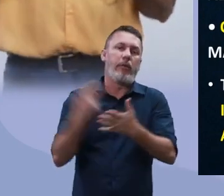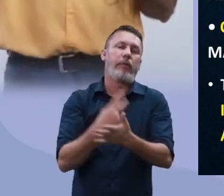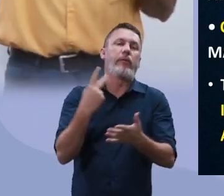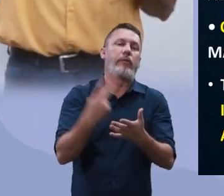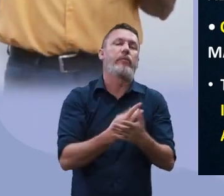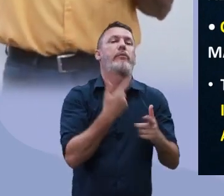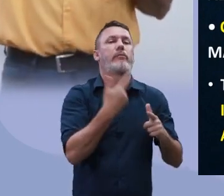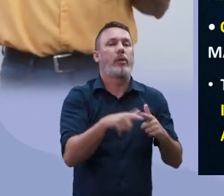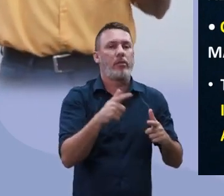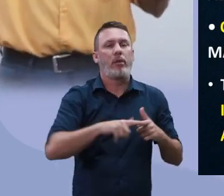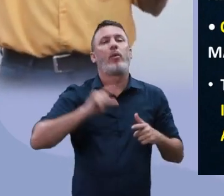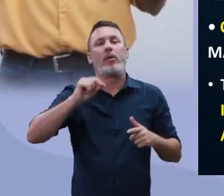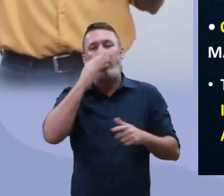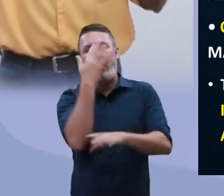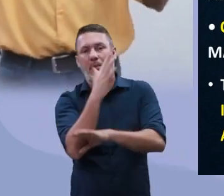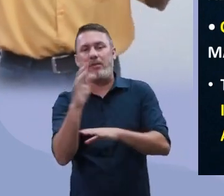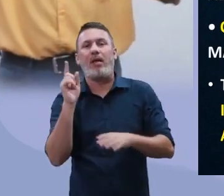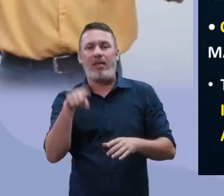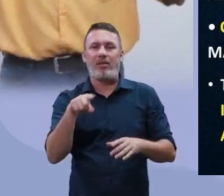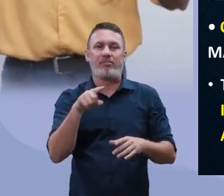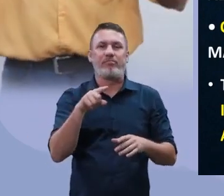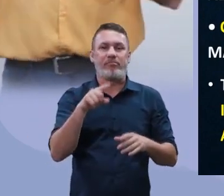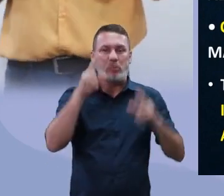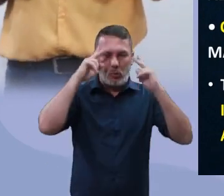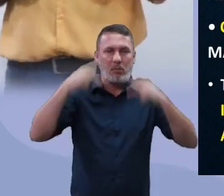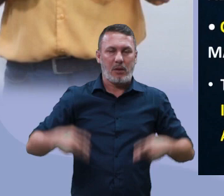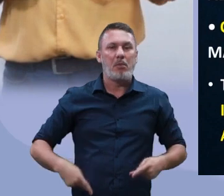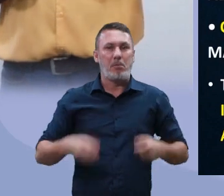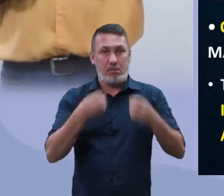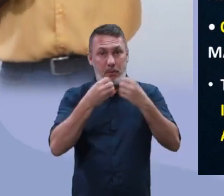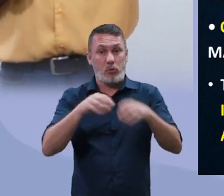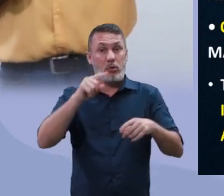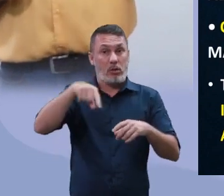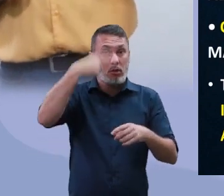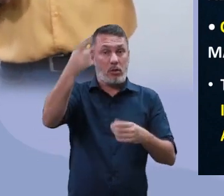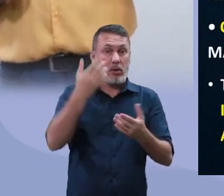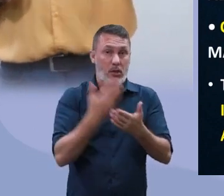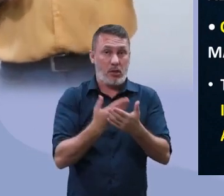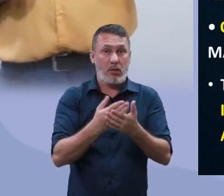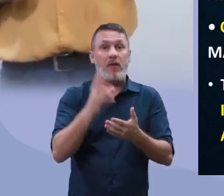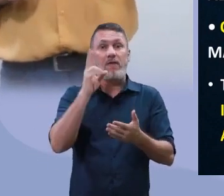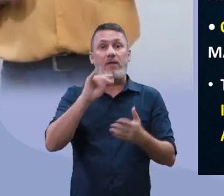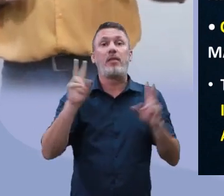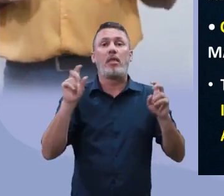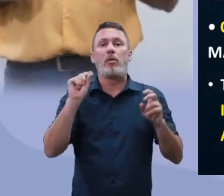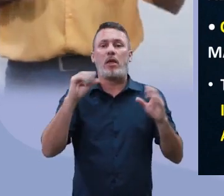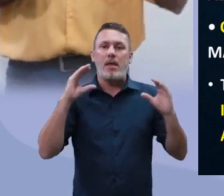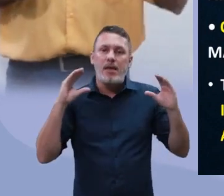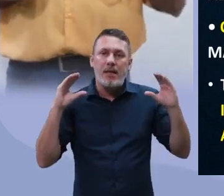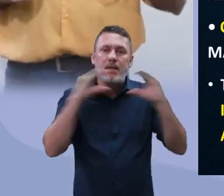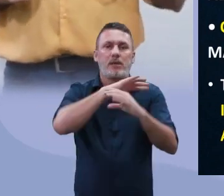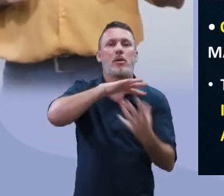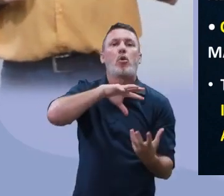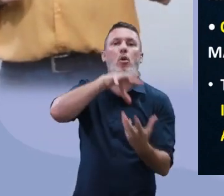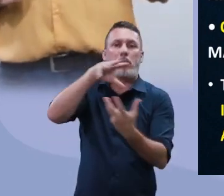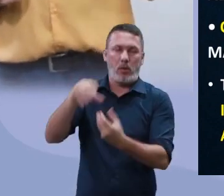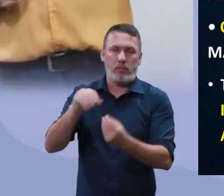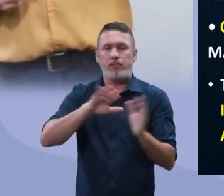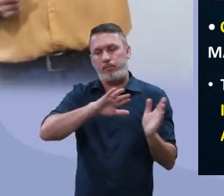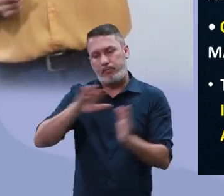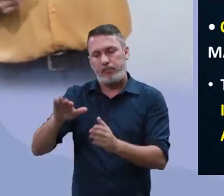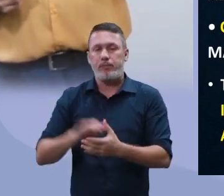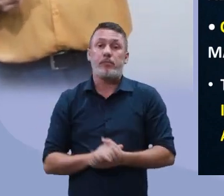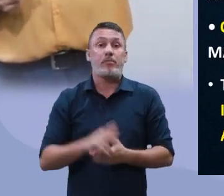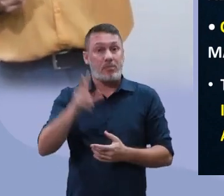danoso para um problema, no caso aí, ambiental global, que vamos trabalhar na nossa próxima aula, que é o aquecimento global. E